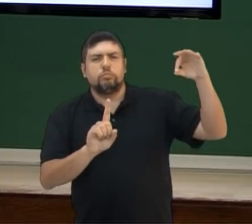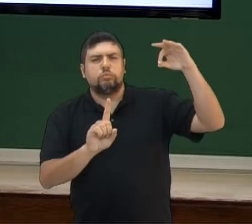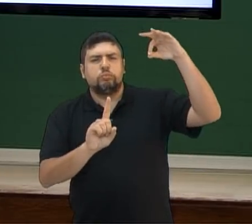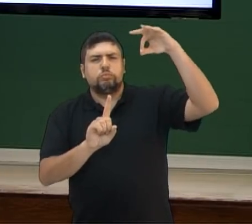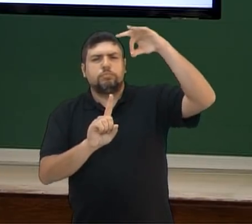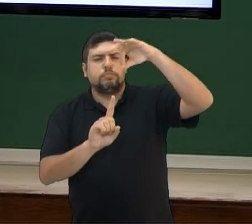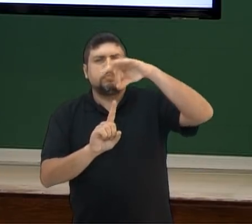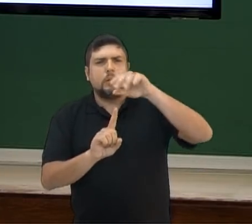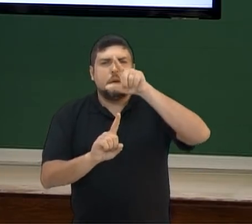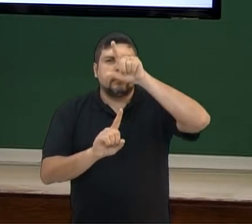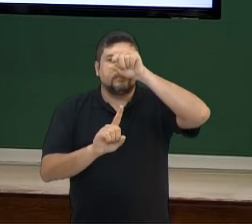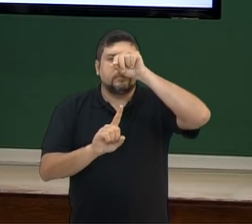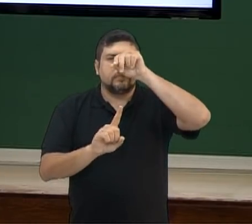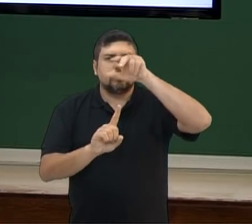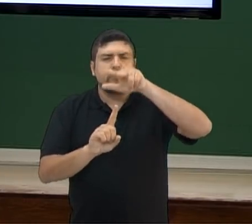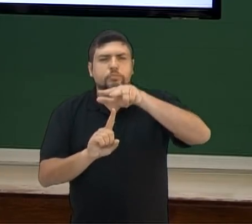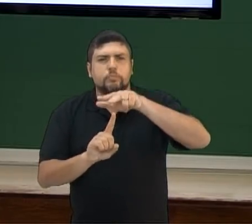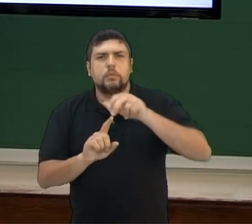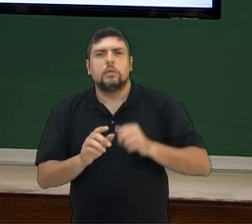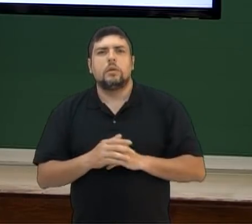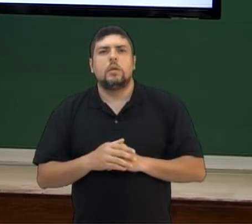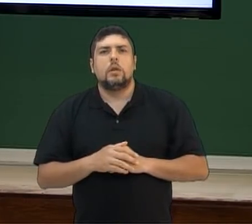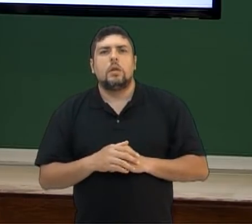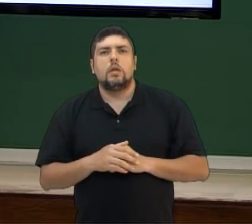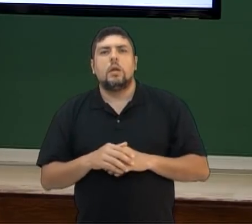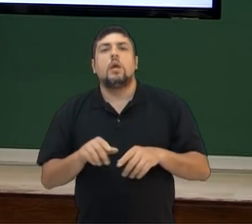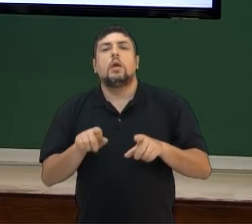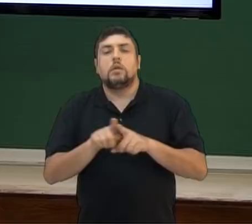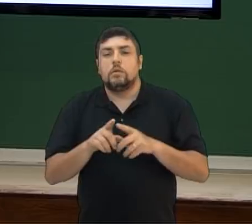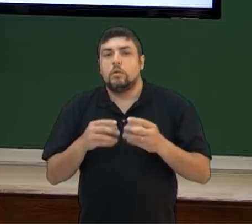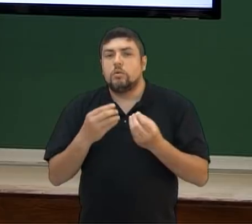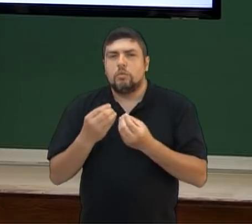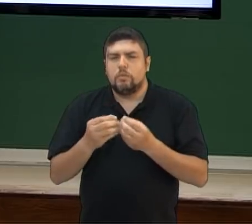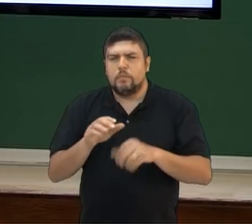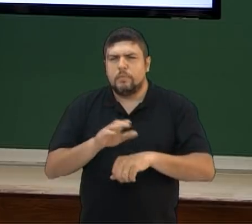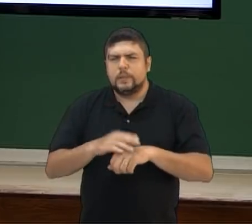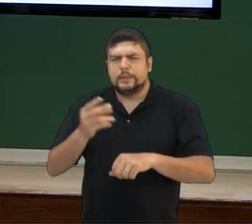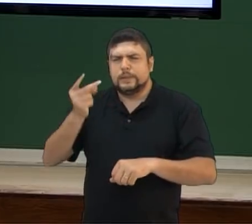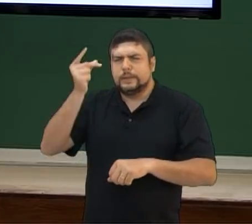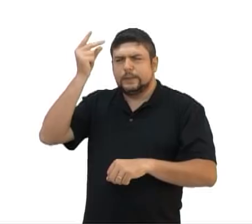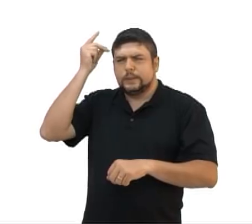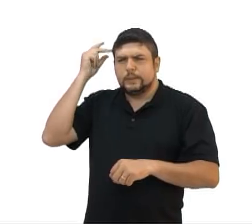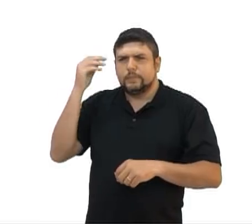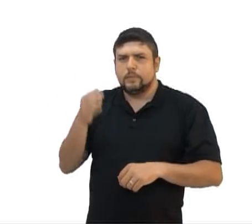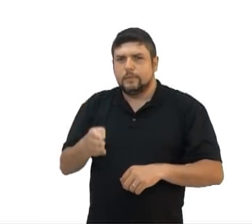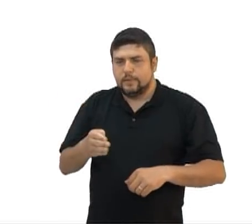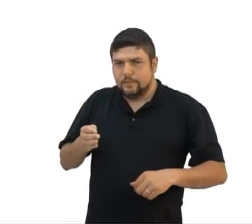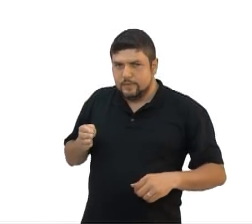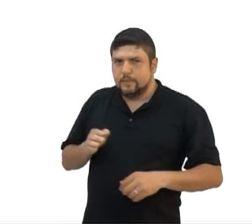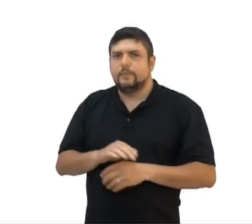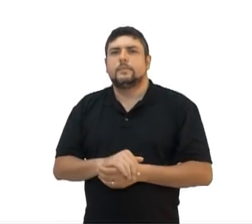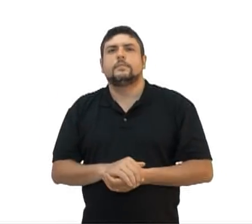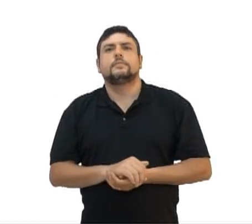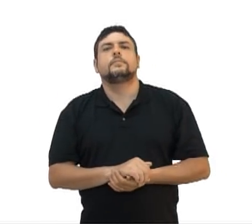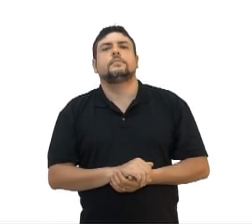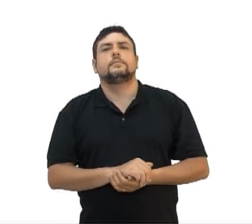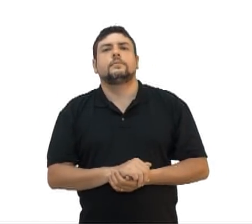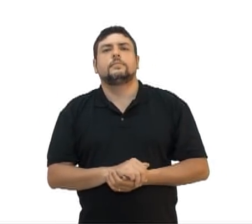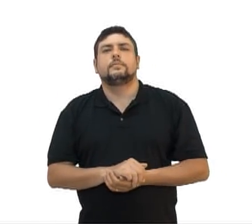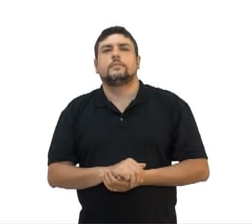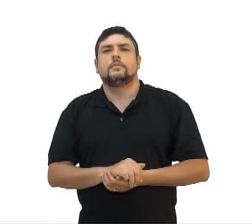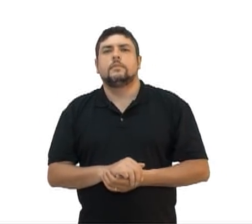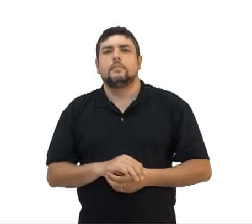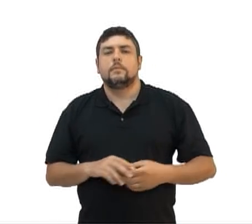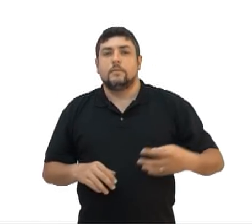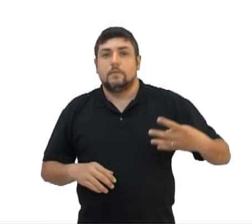Então, um dos símbolos mais antigos do cristianismo é o peixe. 4. Vamos fazer